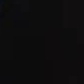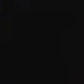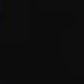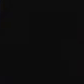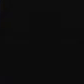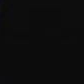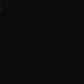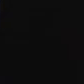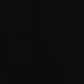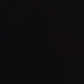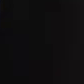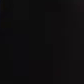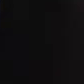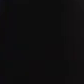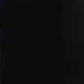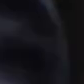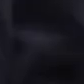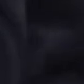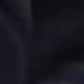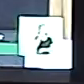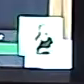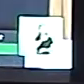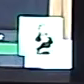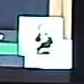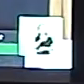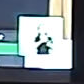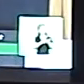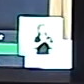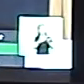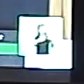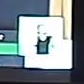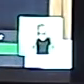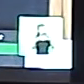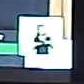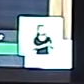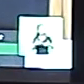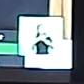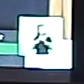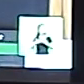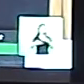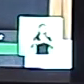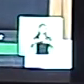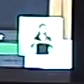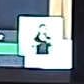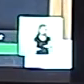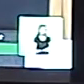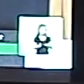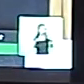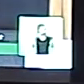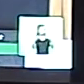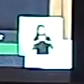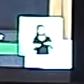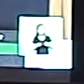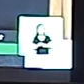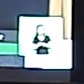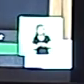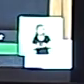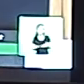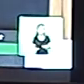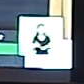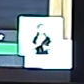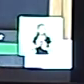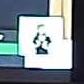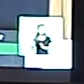prevê que todo o exame pericial seja precedido de escuta telefônica qualificada e orientação à mulher vítima